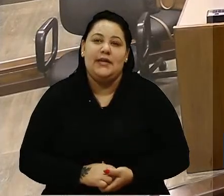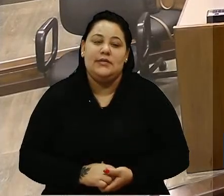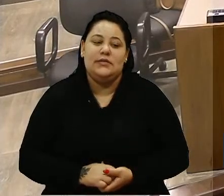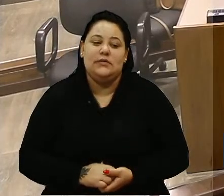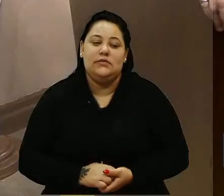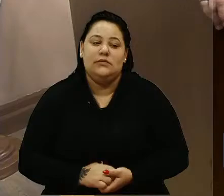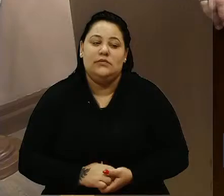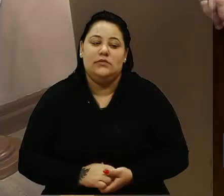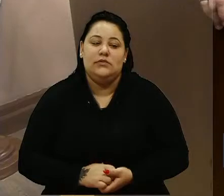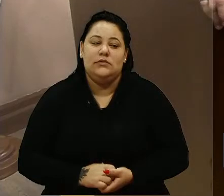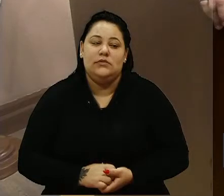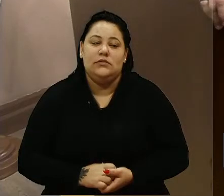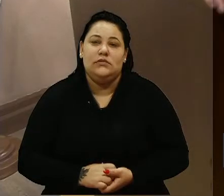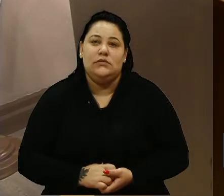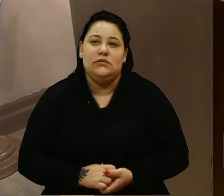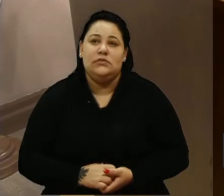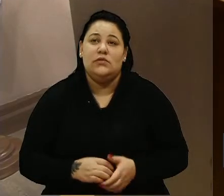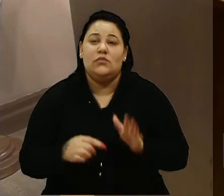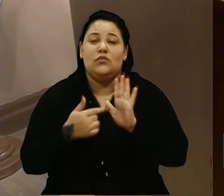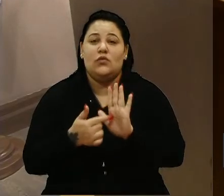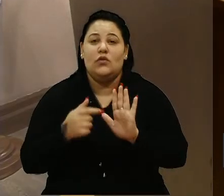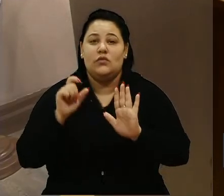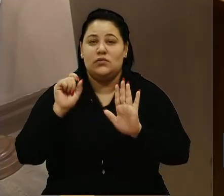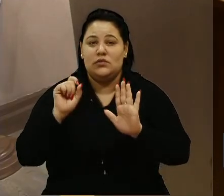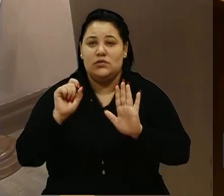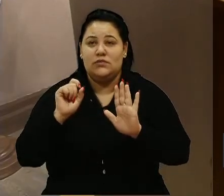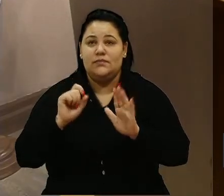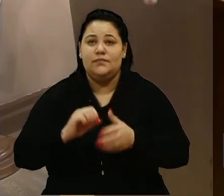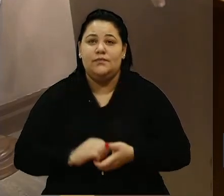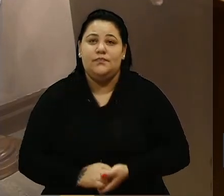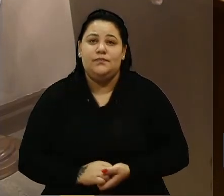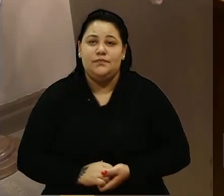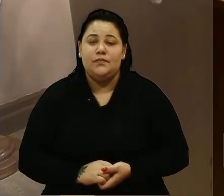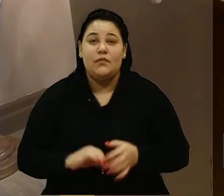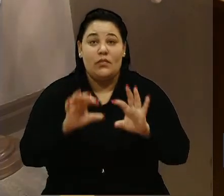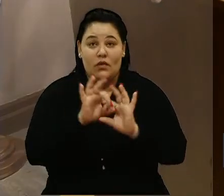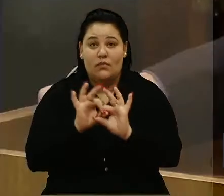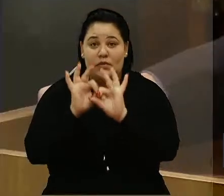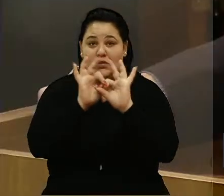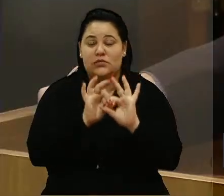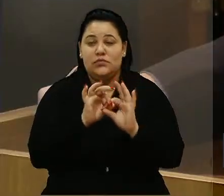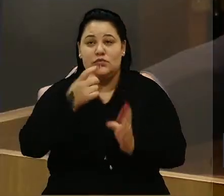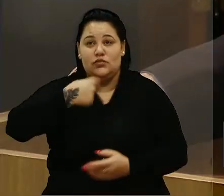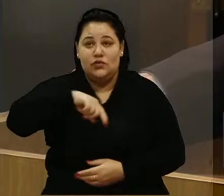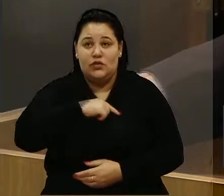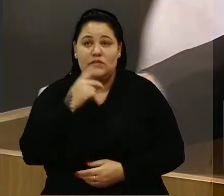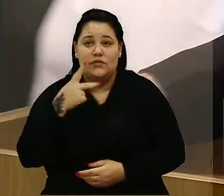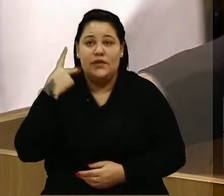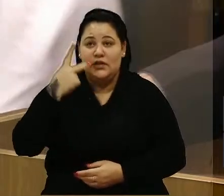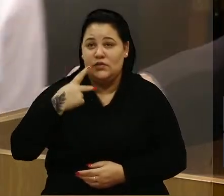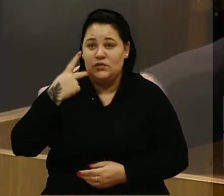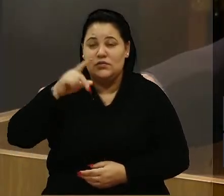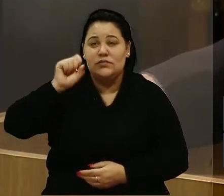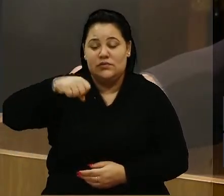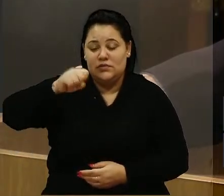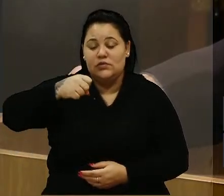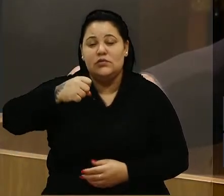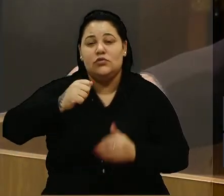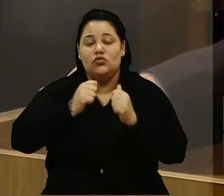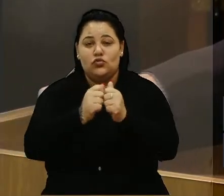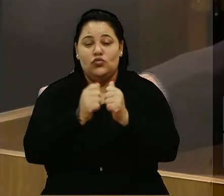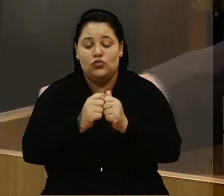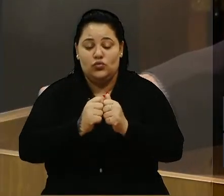Aldonei. Então, mostra aqui que já existe uma união entre nós aqui, vereadores. Estaremos, sim, juntos aí com o Corpo de